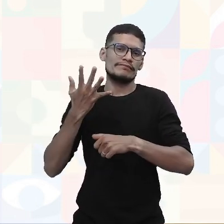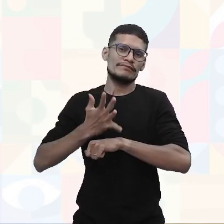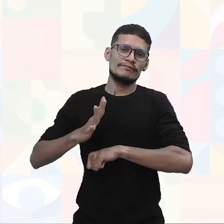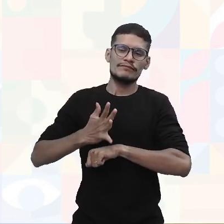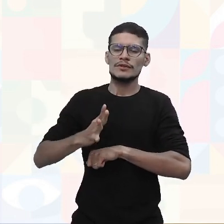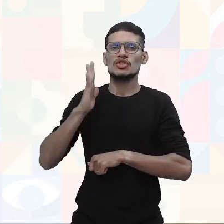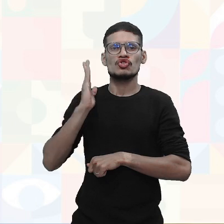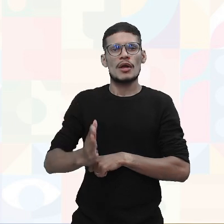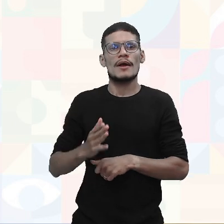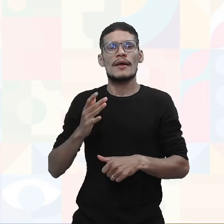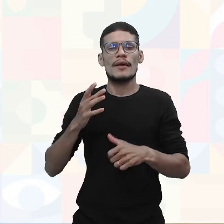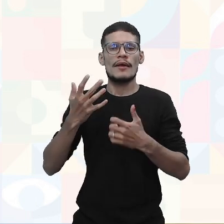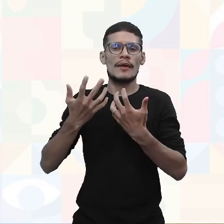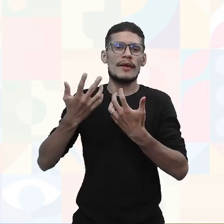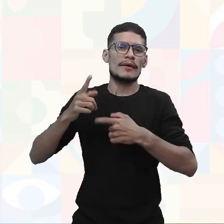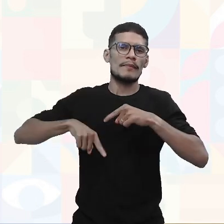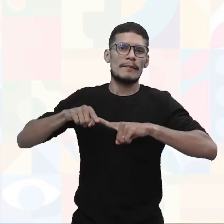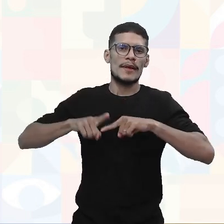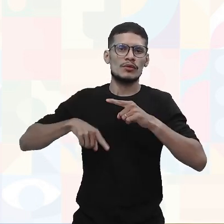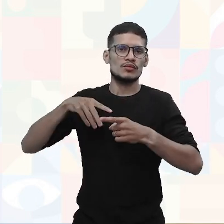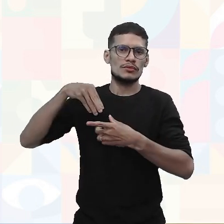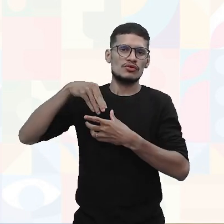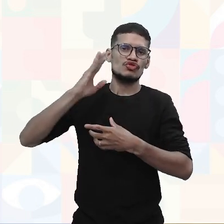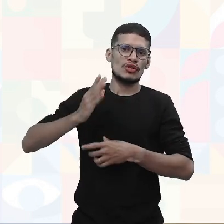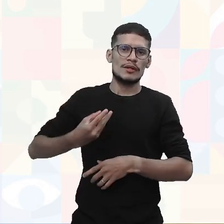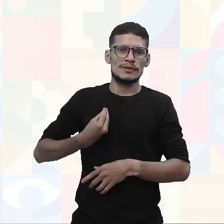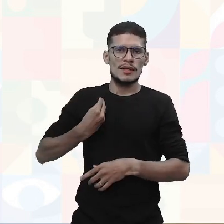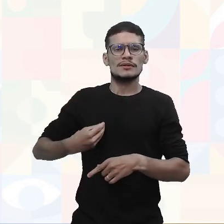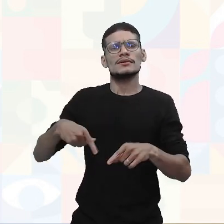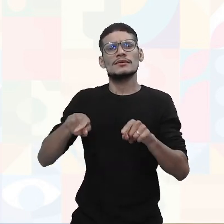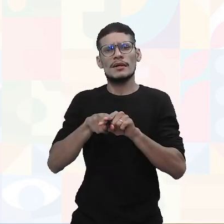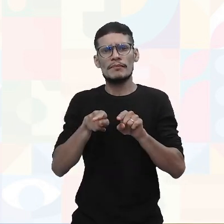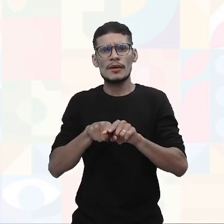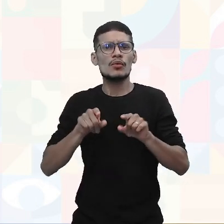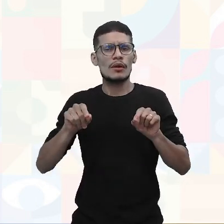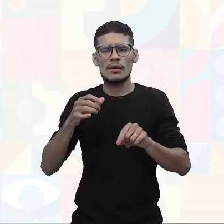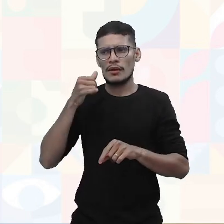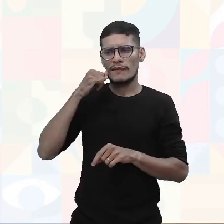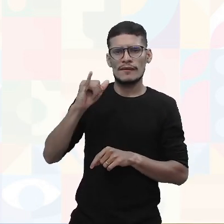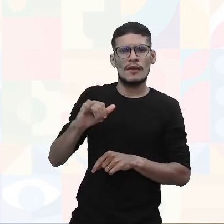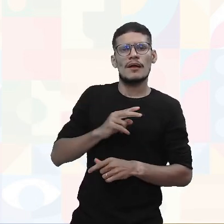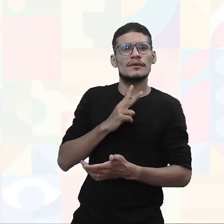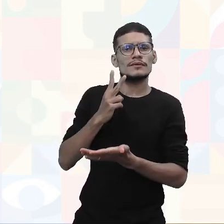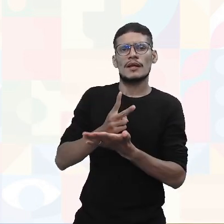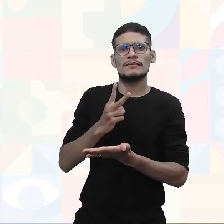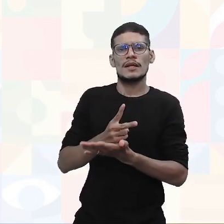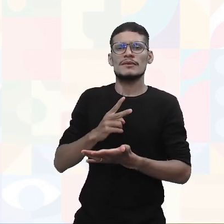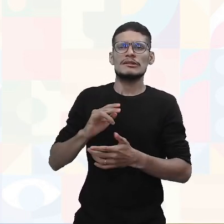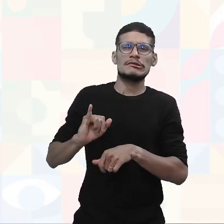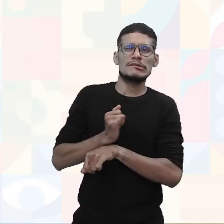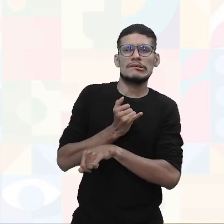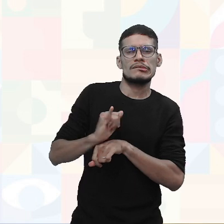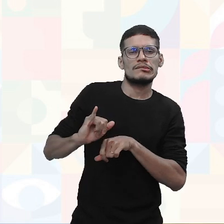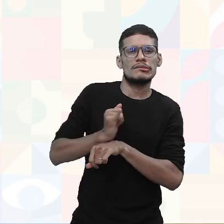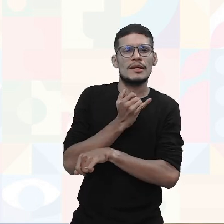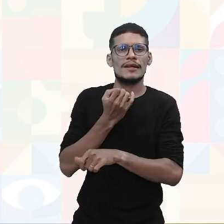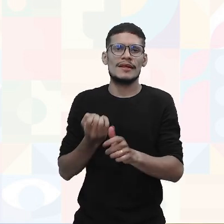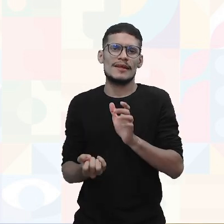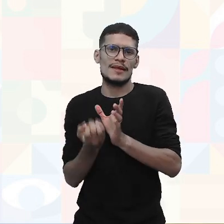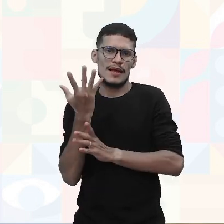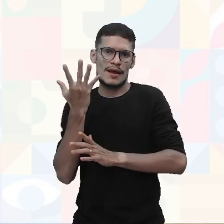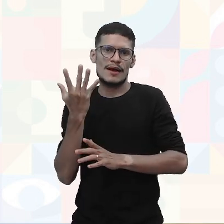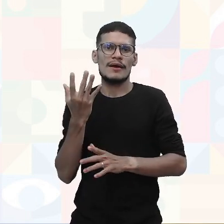existem, para os novos e os de rotina, né, os periódicos, evitar sempre a questão de improvisações, né,